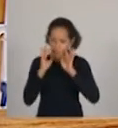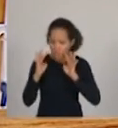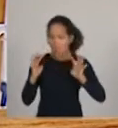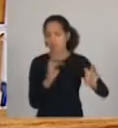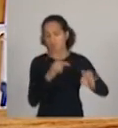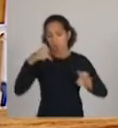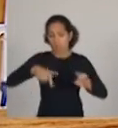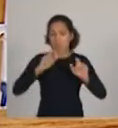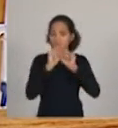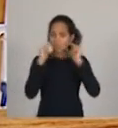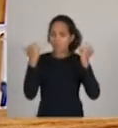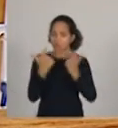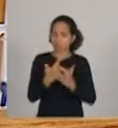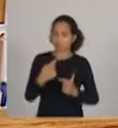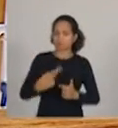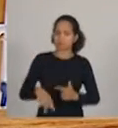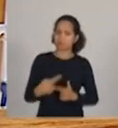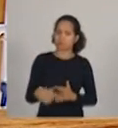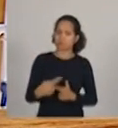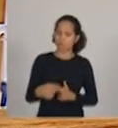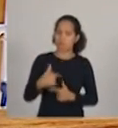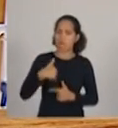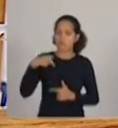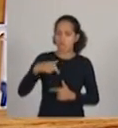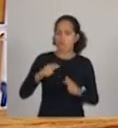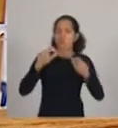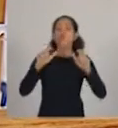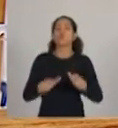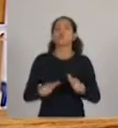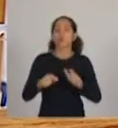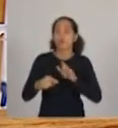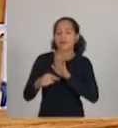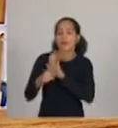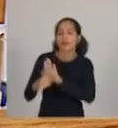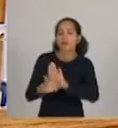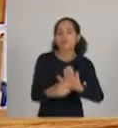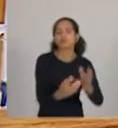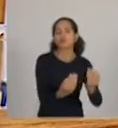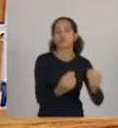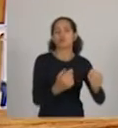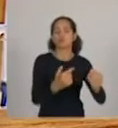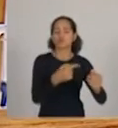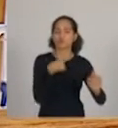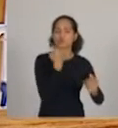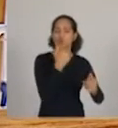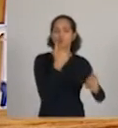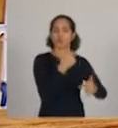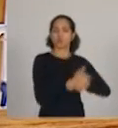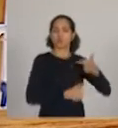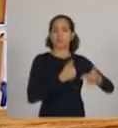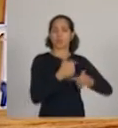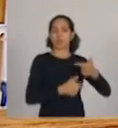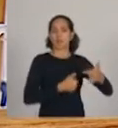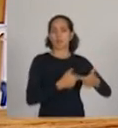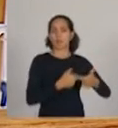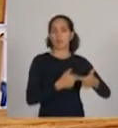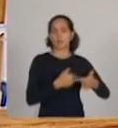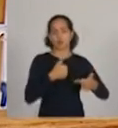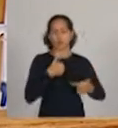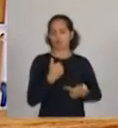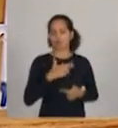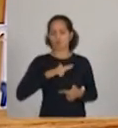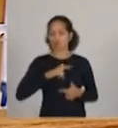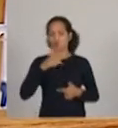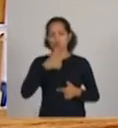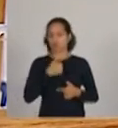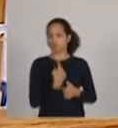essa casa é uma casa que ajuda muito no nosso trabalho, né? E não só no nosso trabalho,